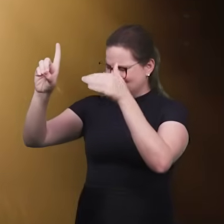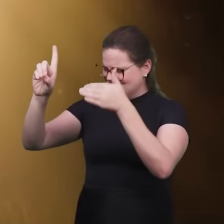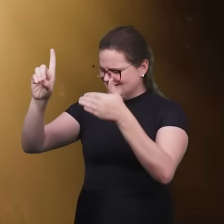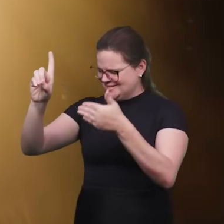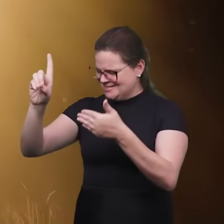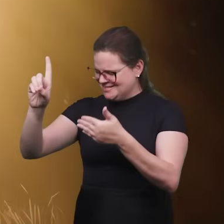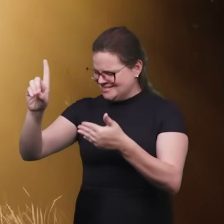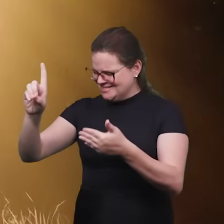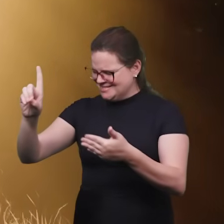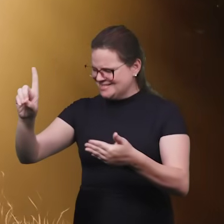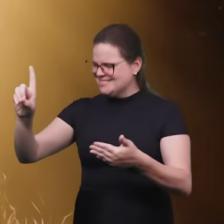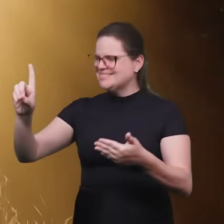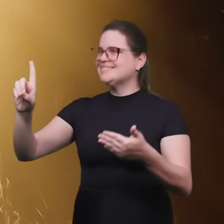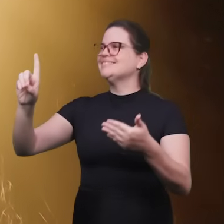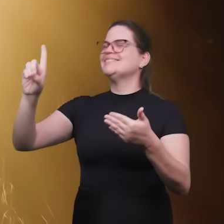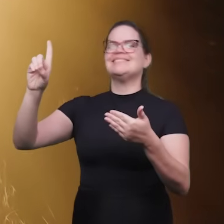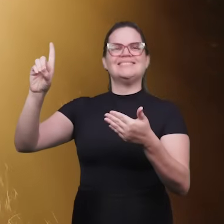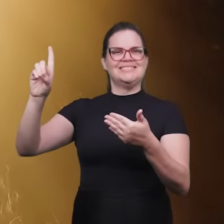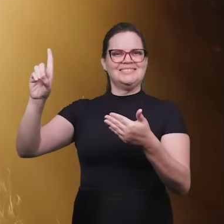adoremos. Com